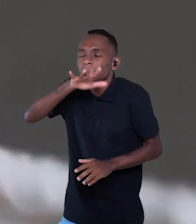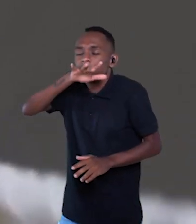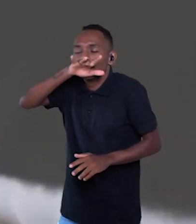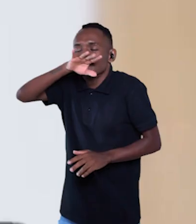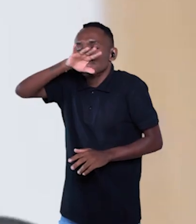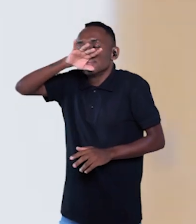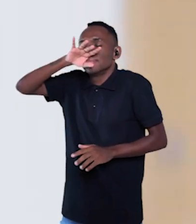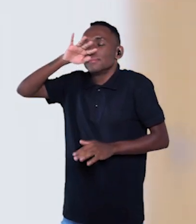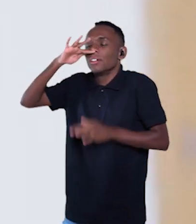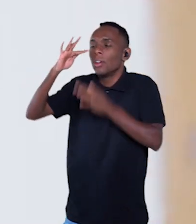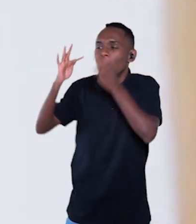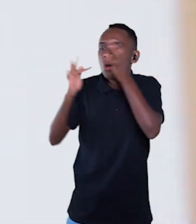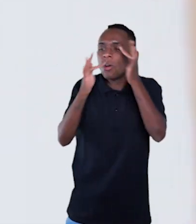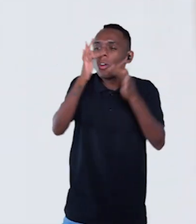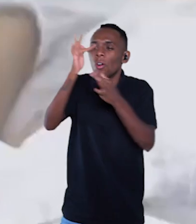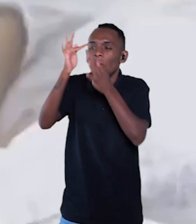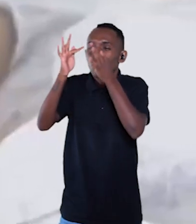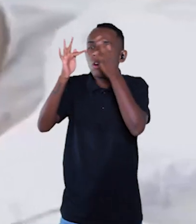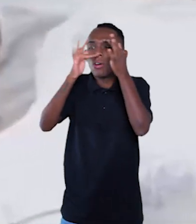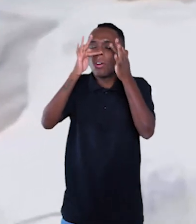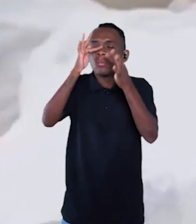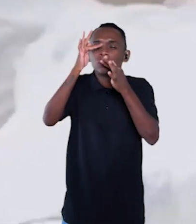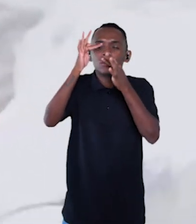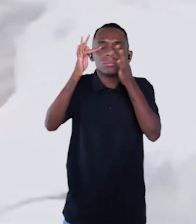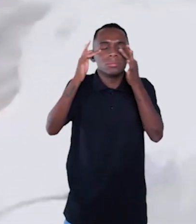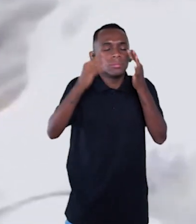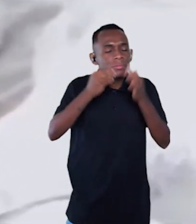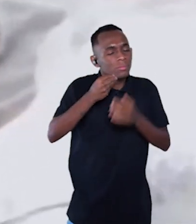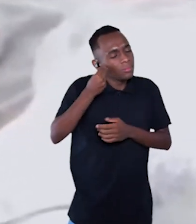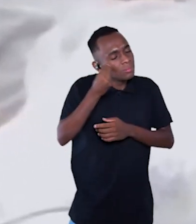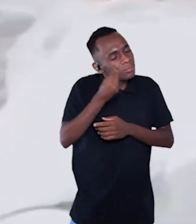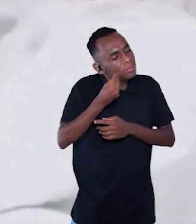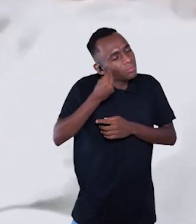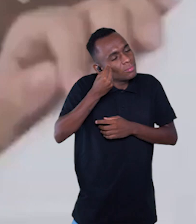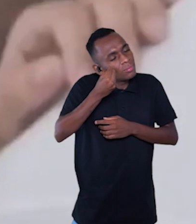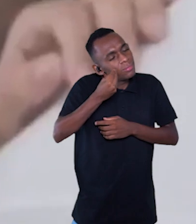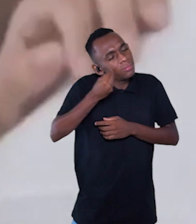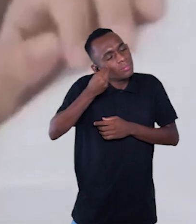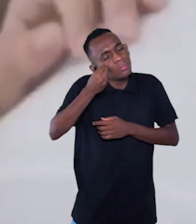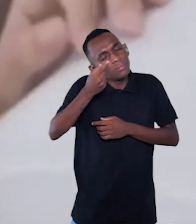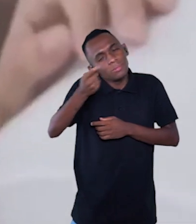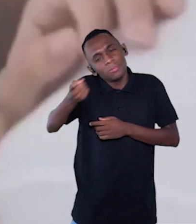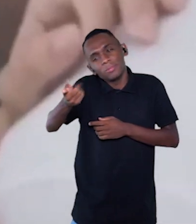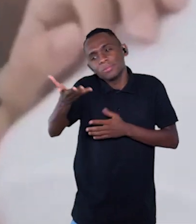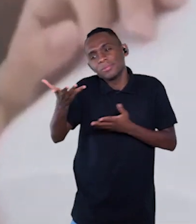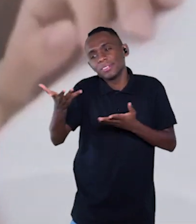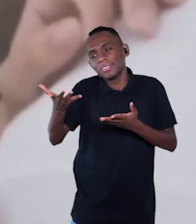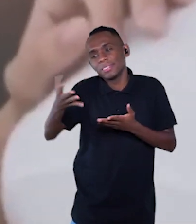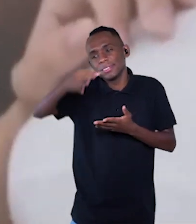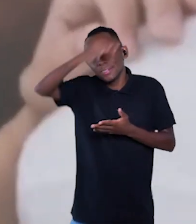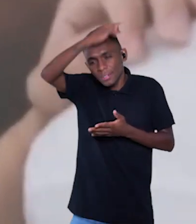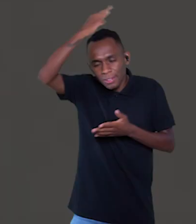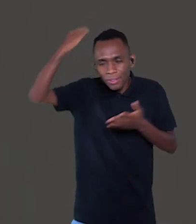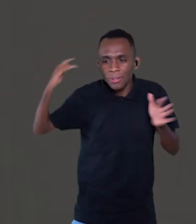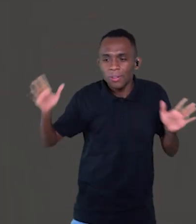flor, viver o que for pra você ser